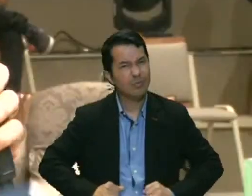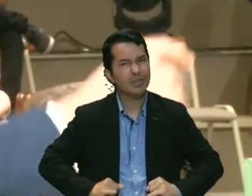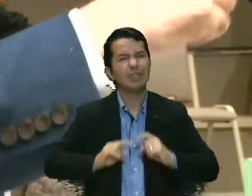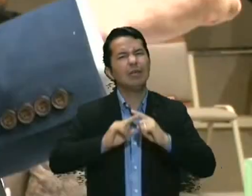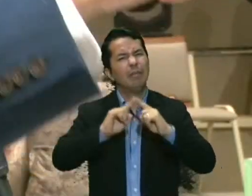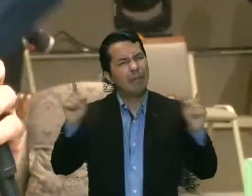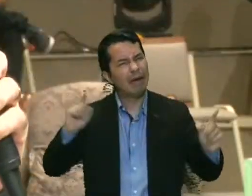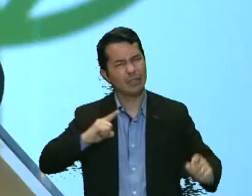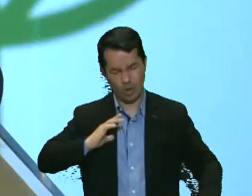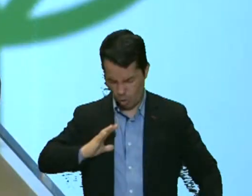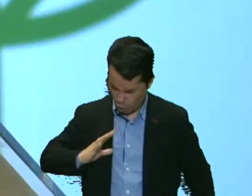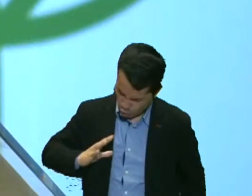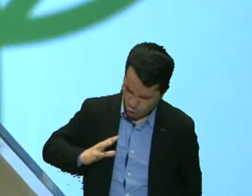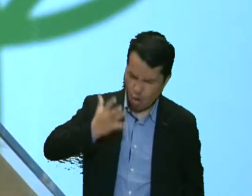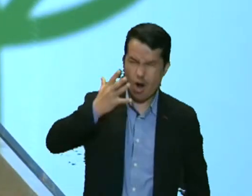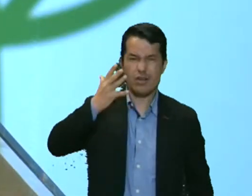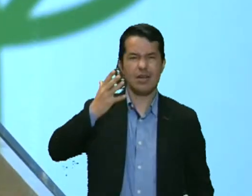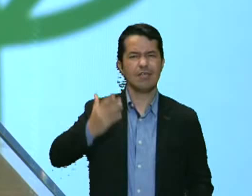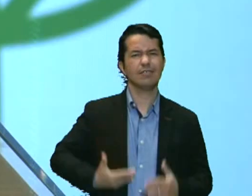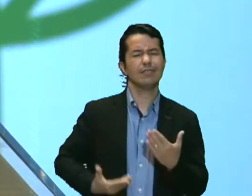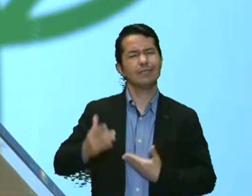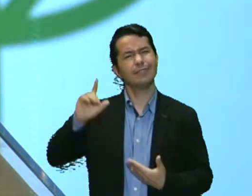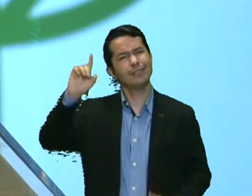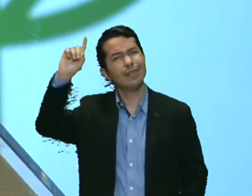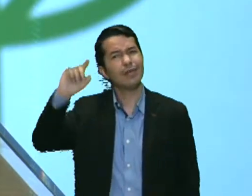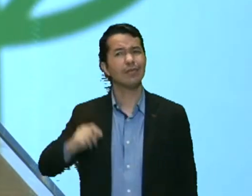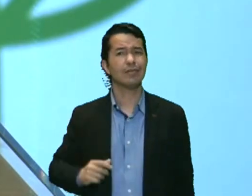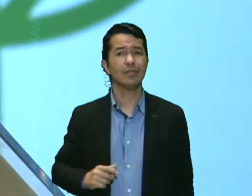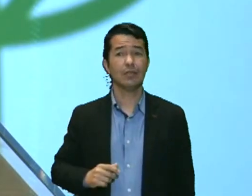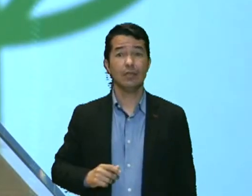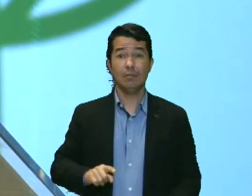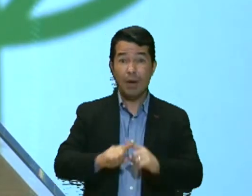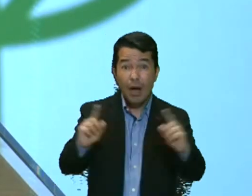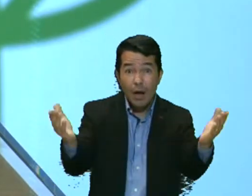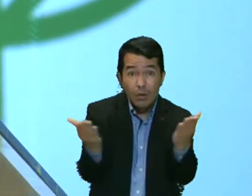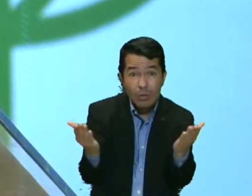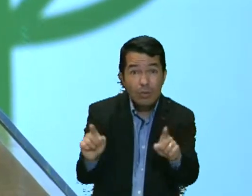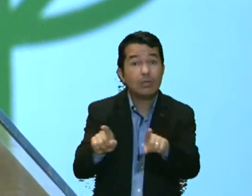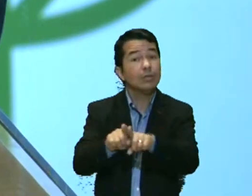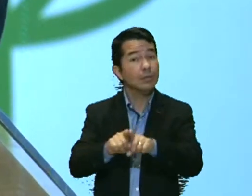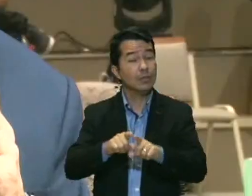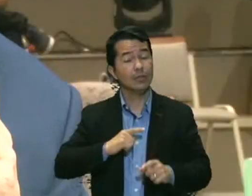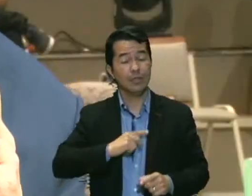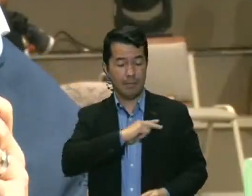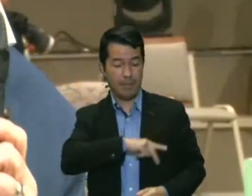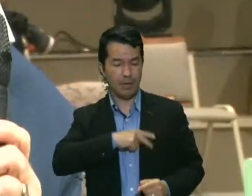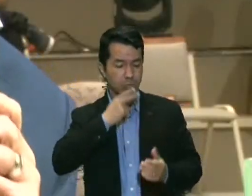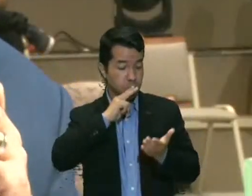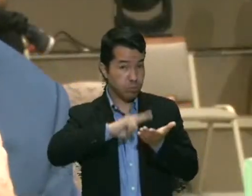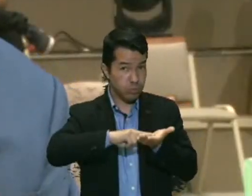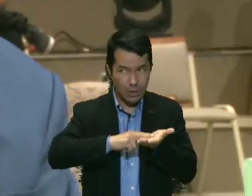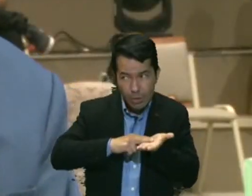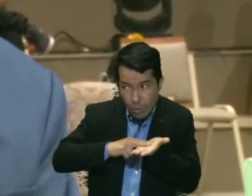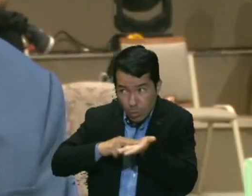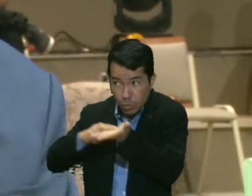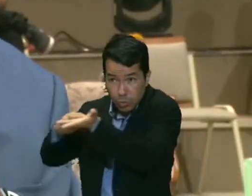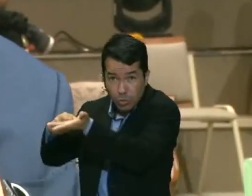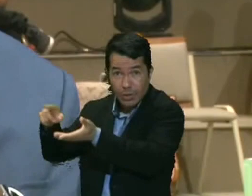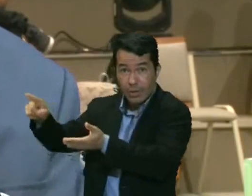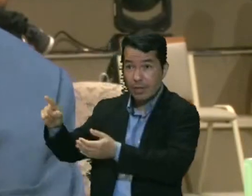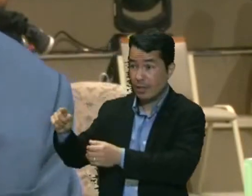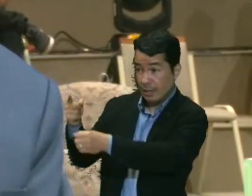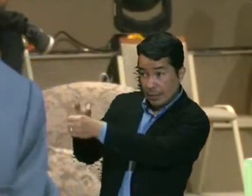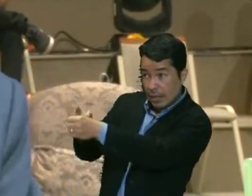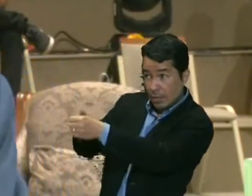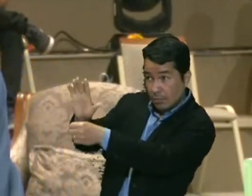Filipos, agora estava nessa comunidade para quem ele escreveu. Então essas pessoas sabiam que o